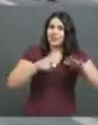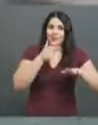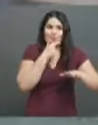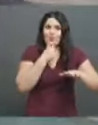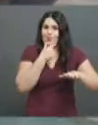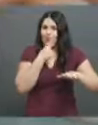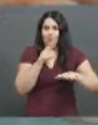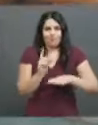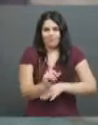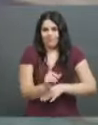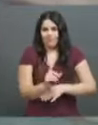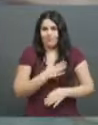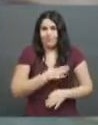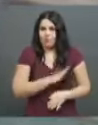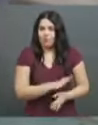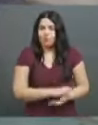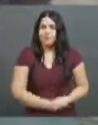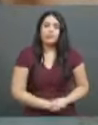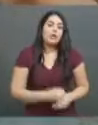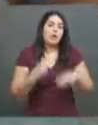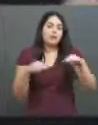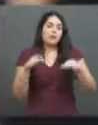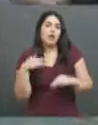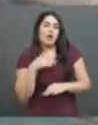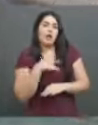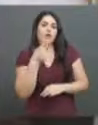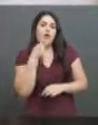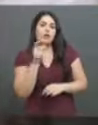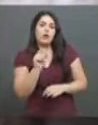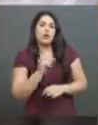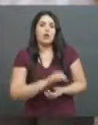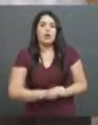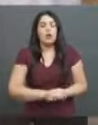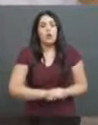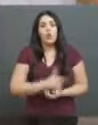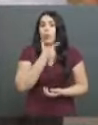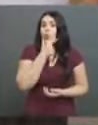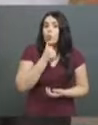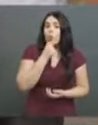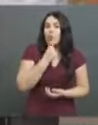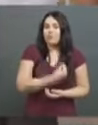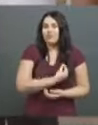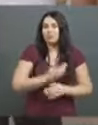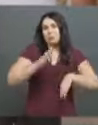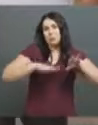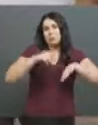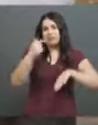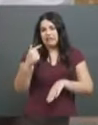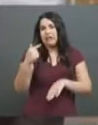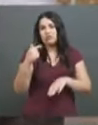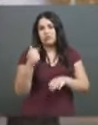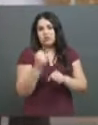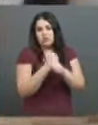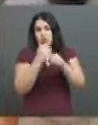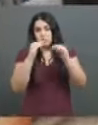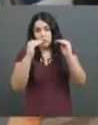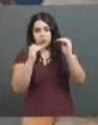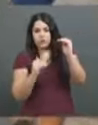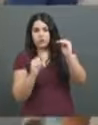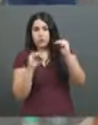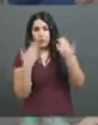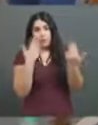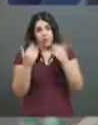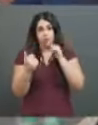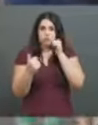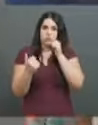masculino. Segundo o Ministério da Saúde, os homens brasileiros vivem, em média, 7 anos a menos que as mulheres. As